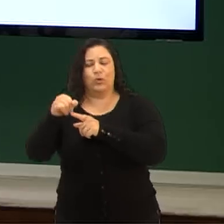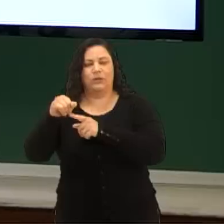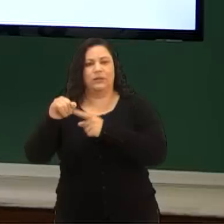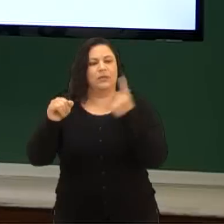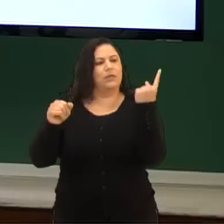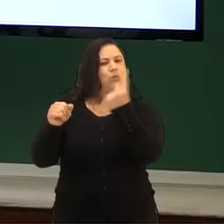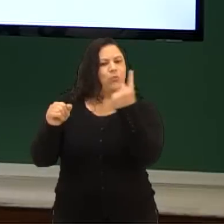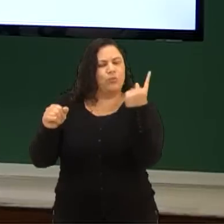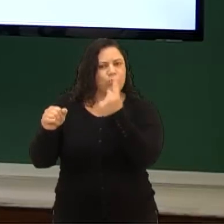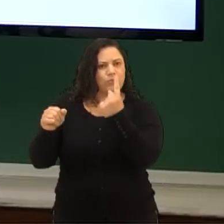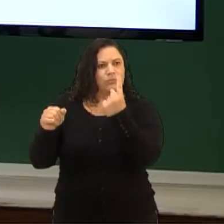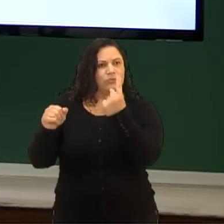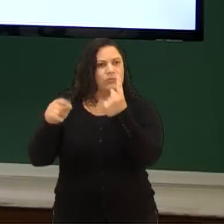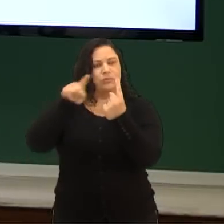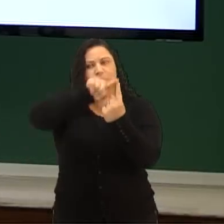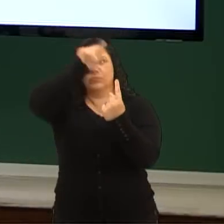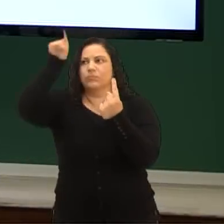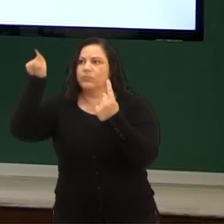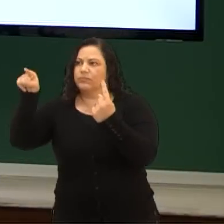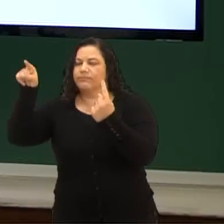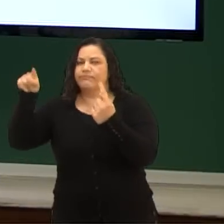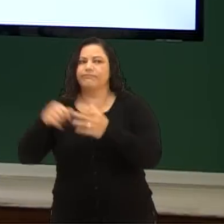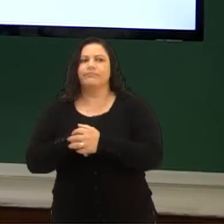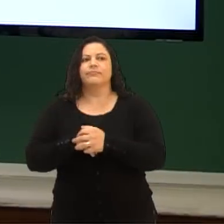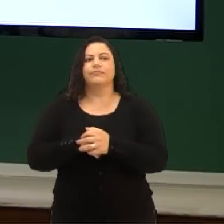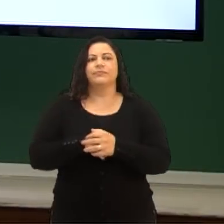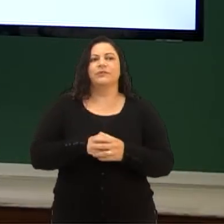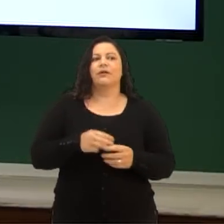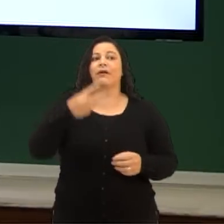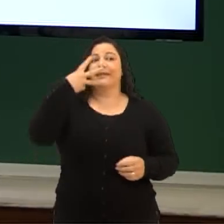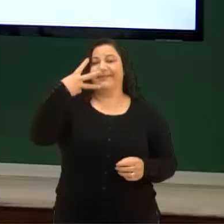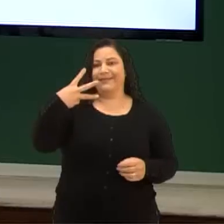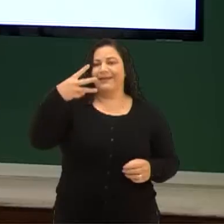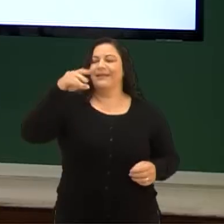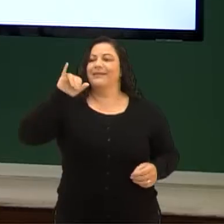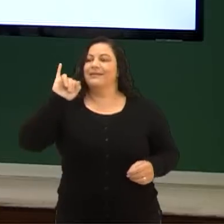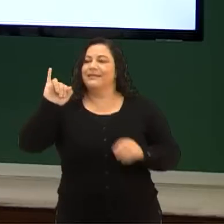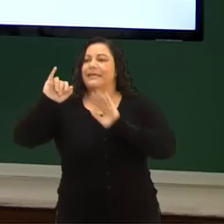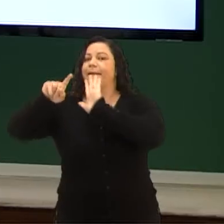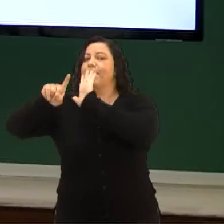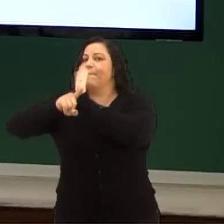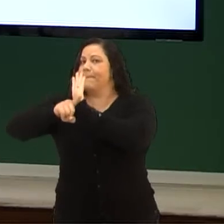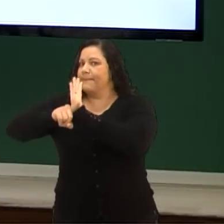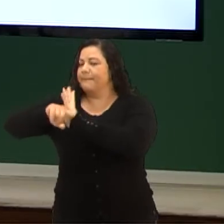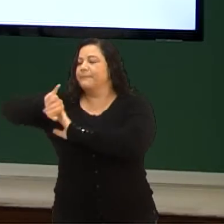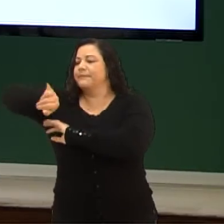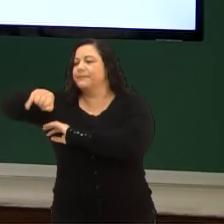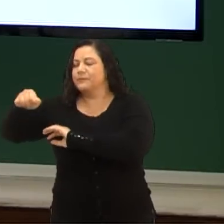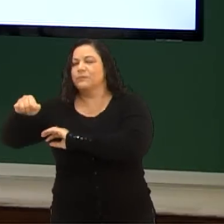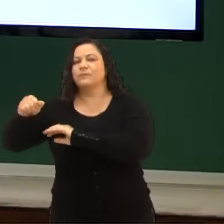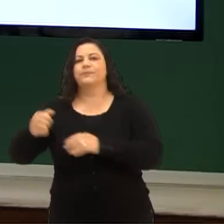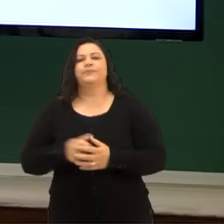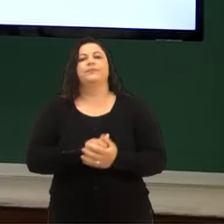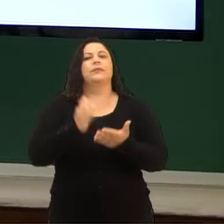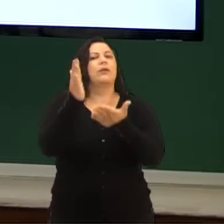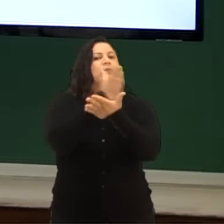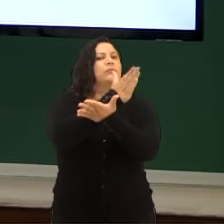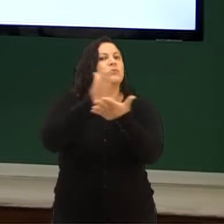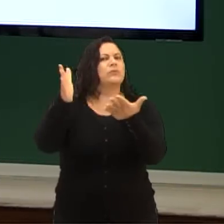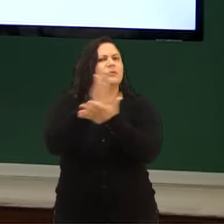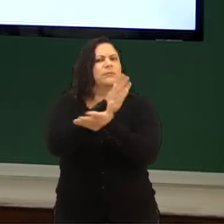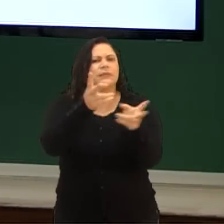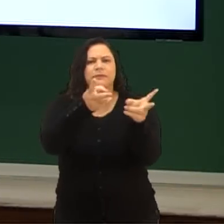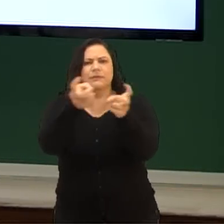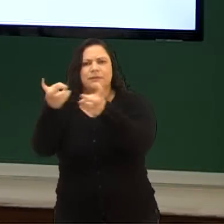alguma continha, olha lá. 3I menos J. Então, as contas estão todas separadas para você perceber como é que